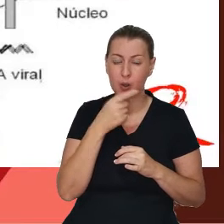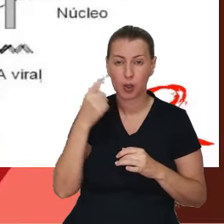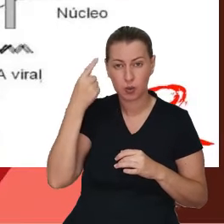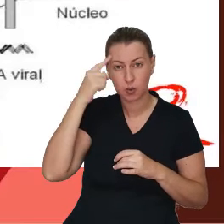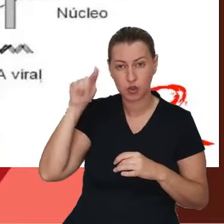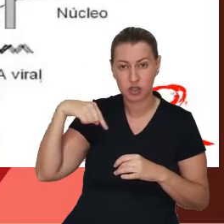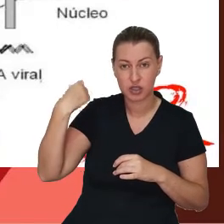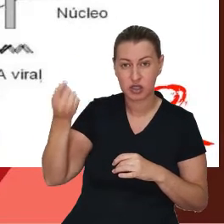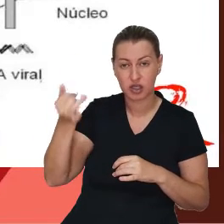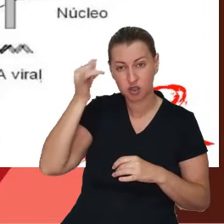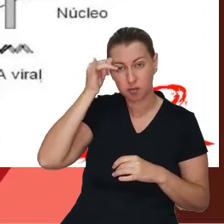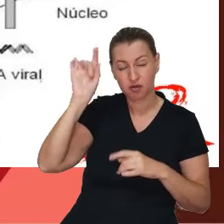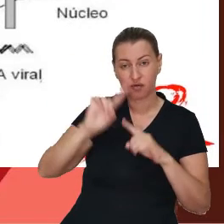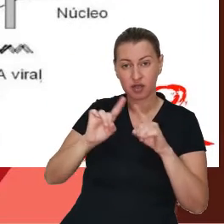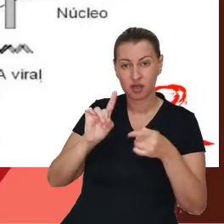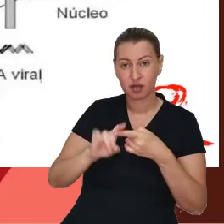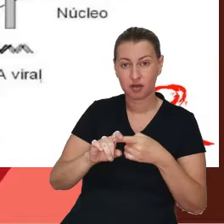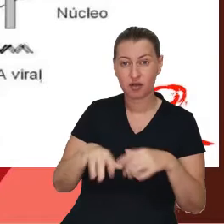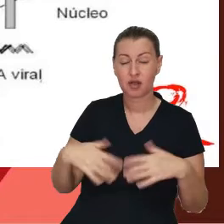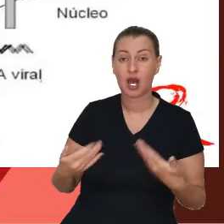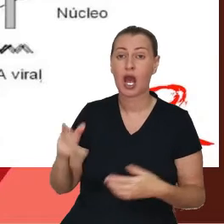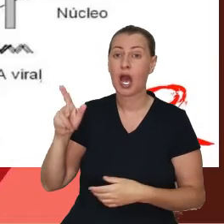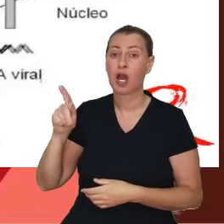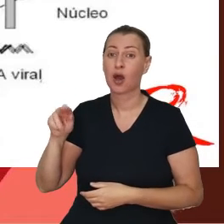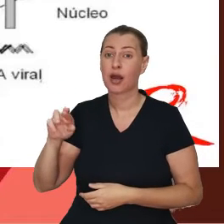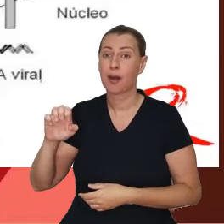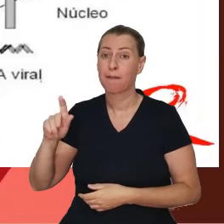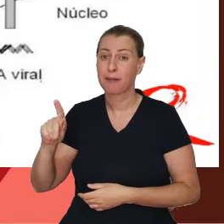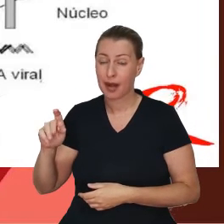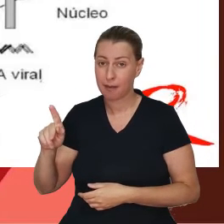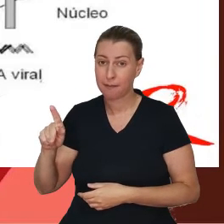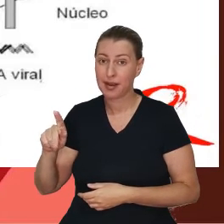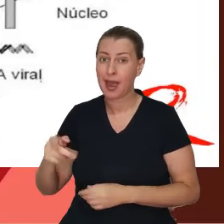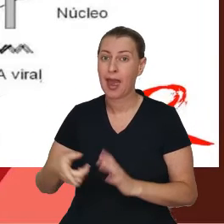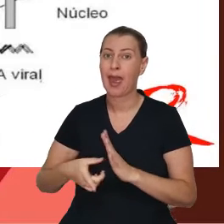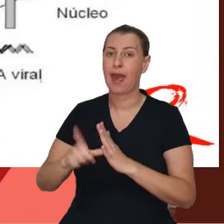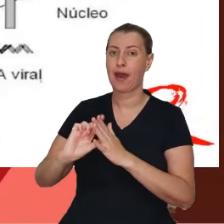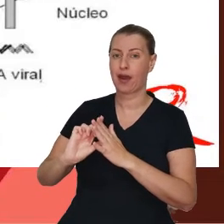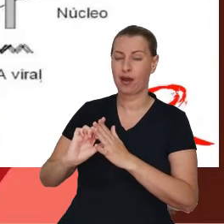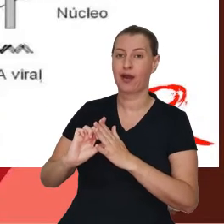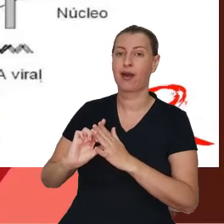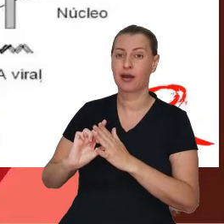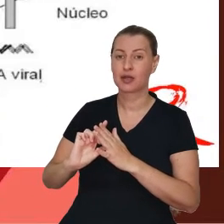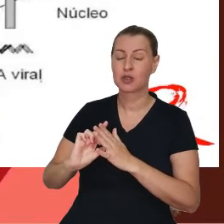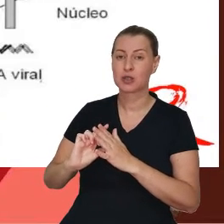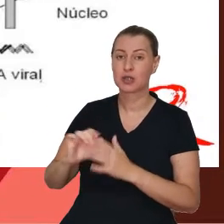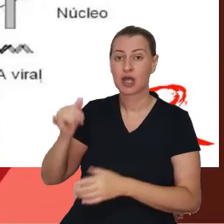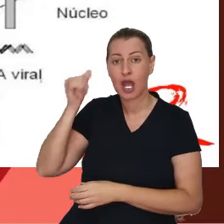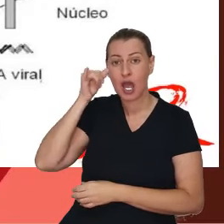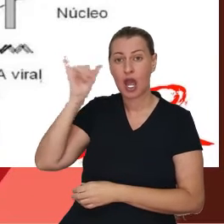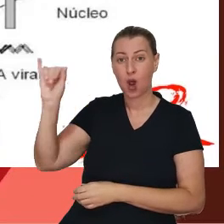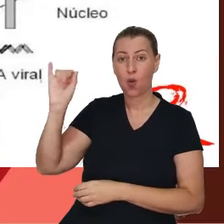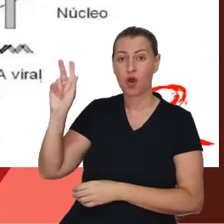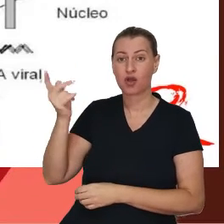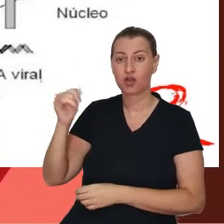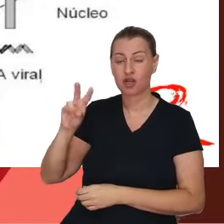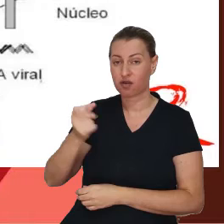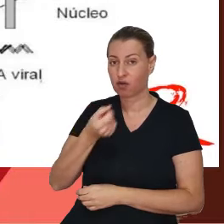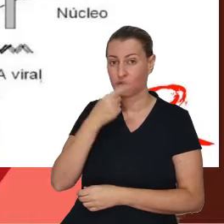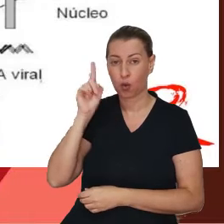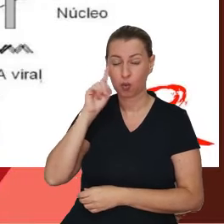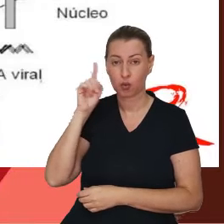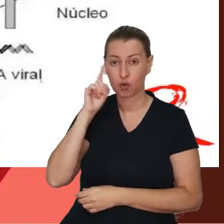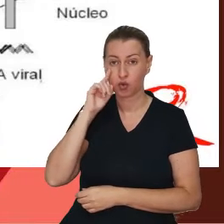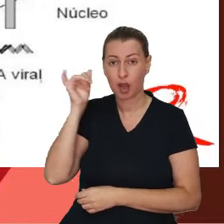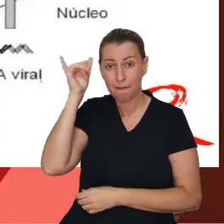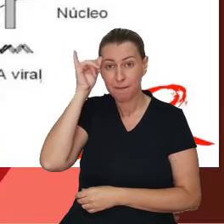uma profilaxia pré-exposição. É como se fosse um anti-HIV que eu tomo todos os dias para evitar a infecção